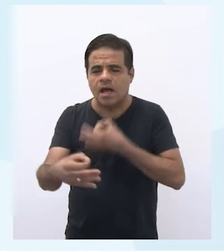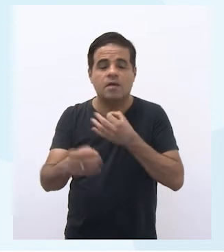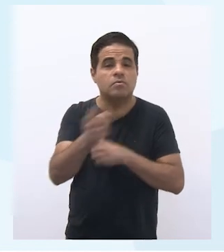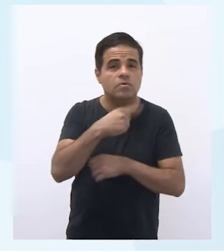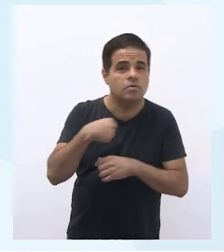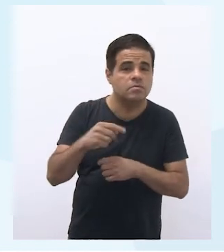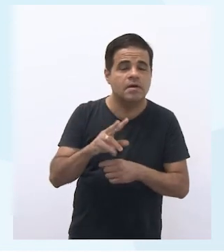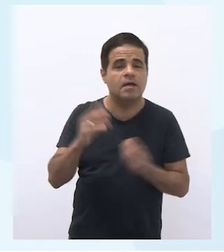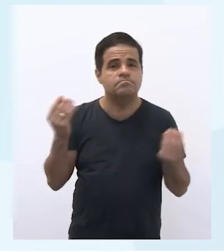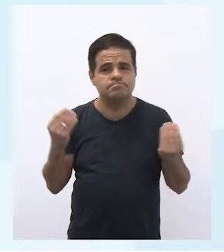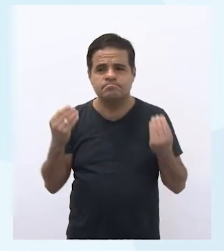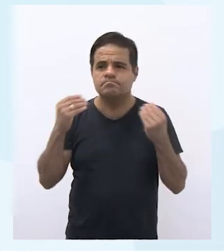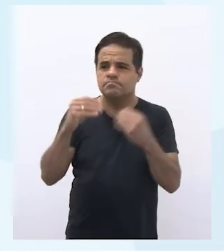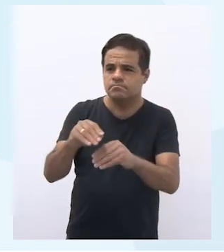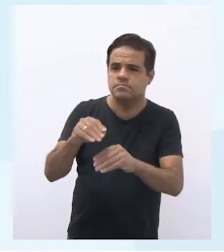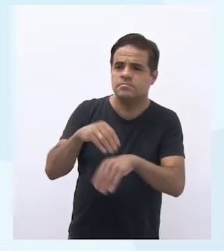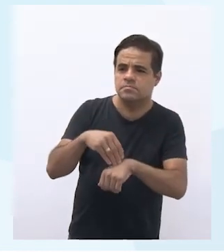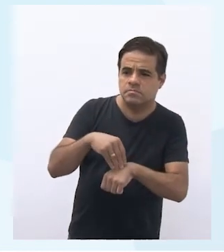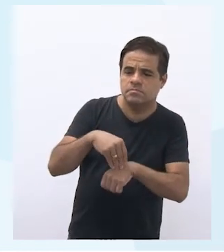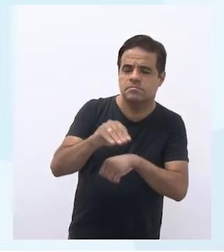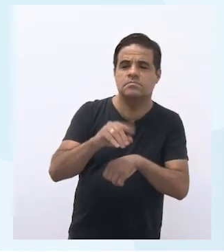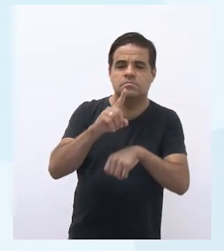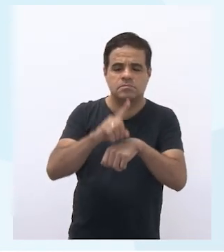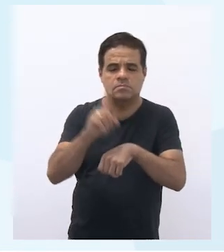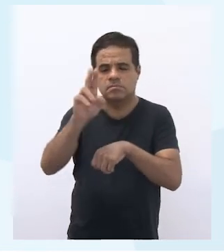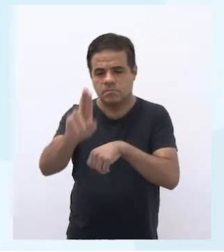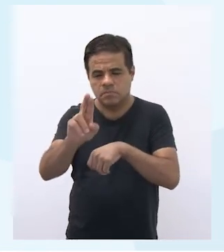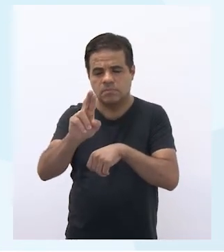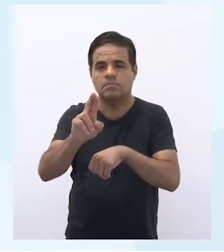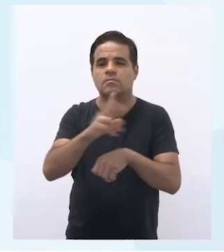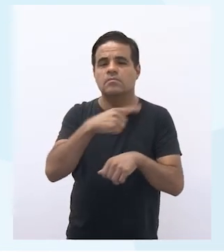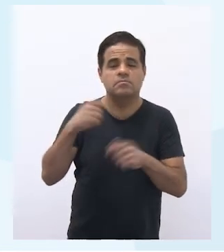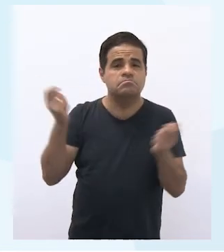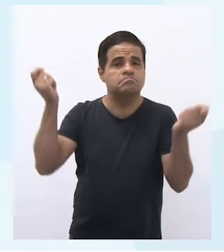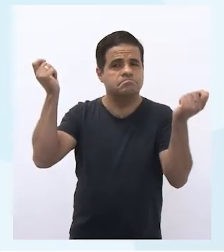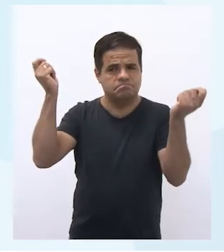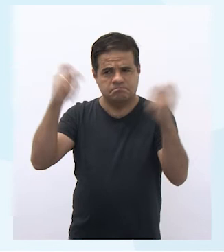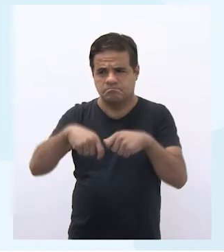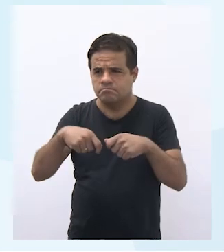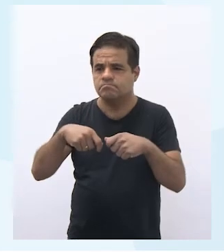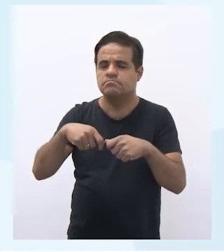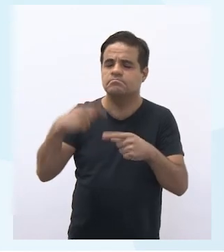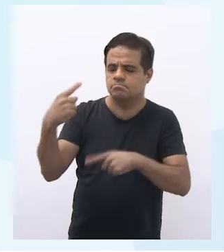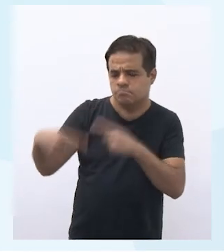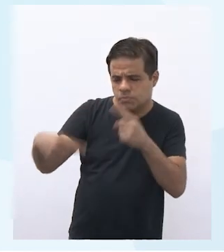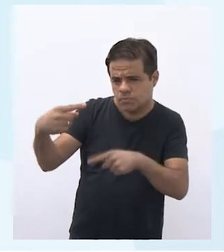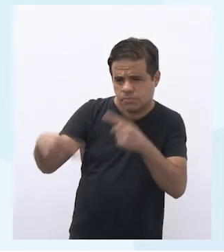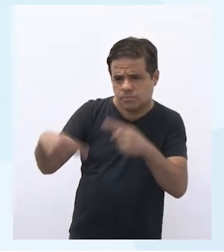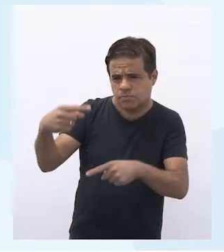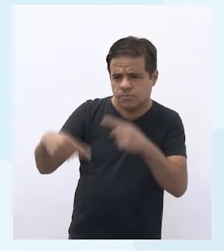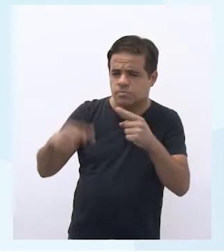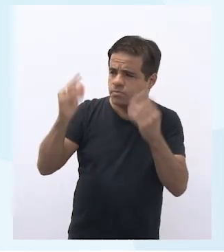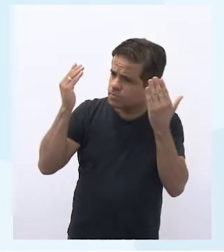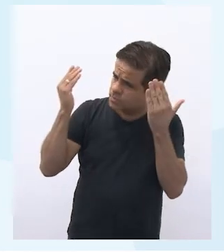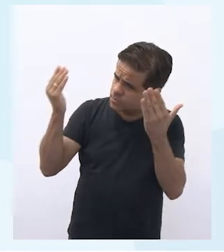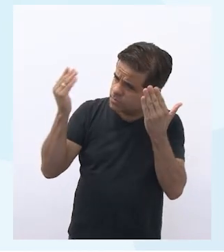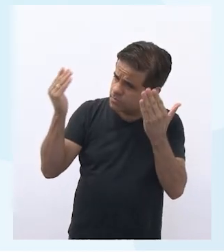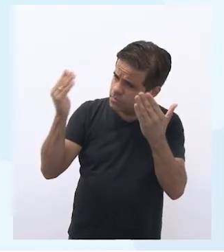vai estar passando isso para a doutora Nálida, para que a gente possa fazer uma discussão em cima das dúvidas de